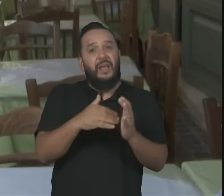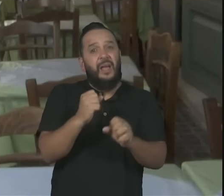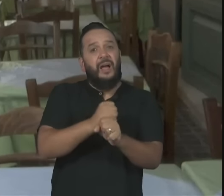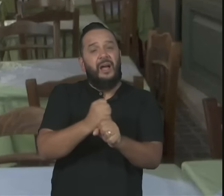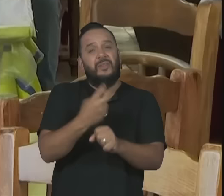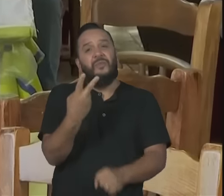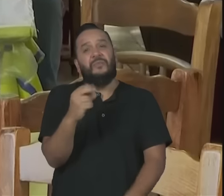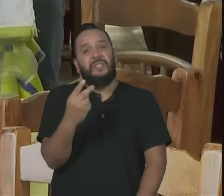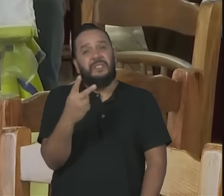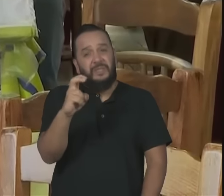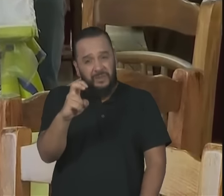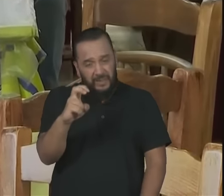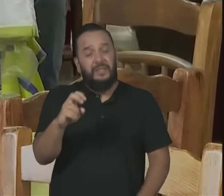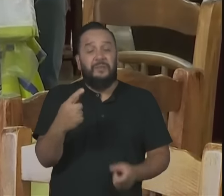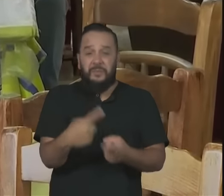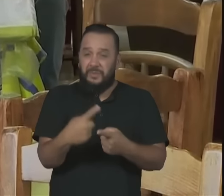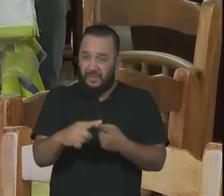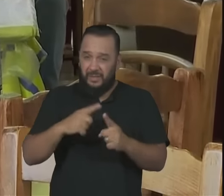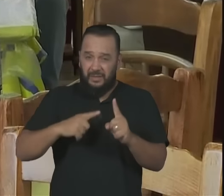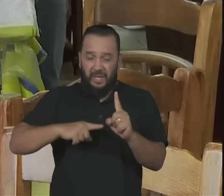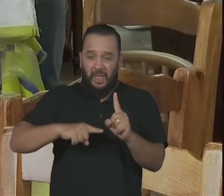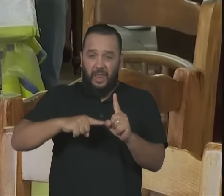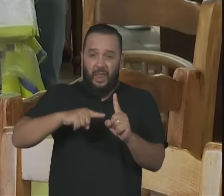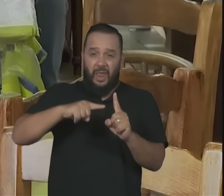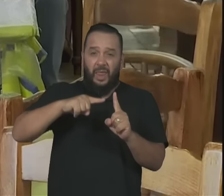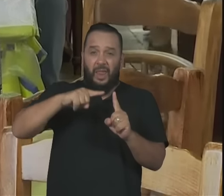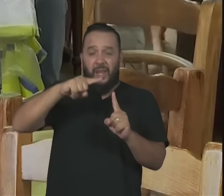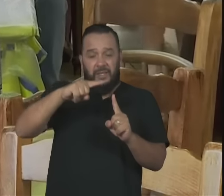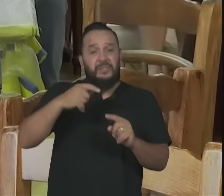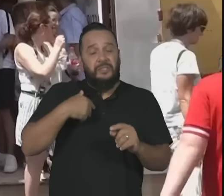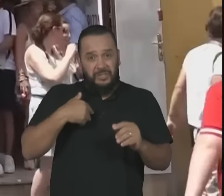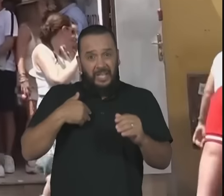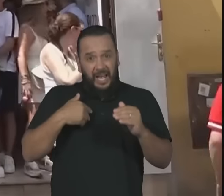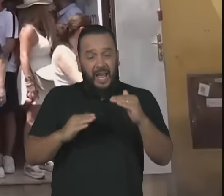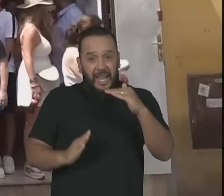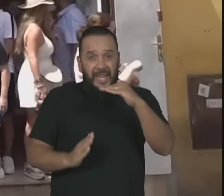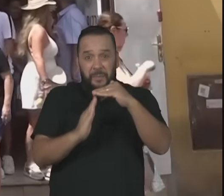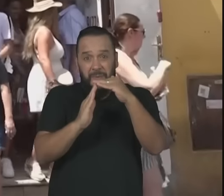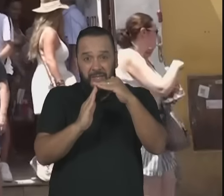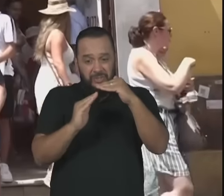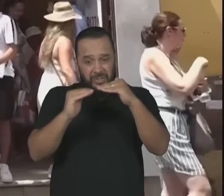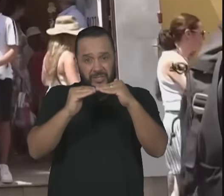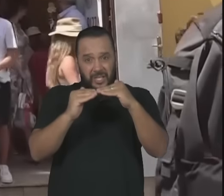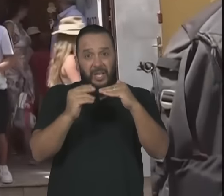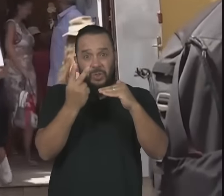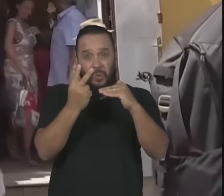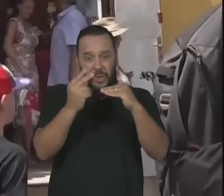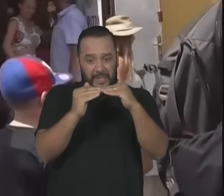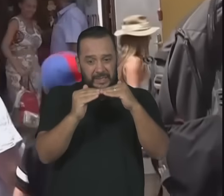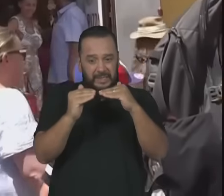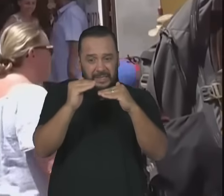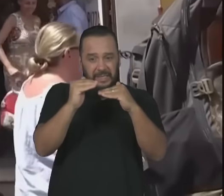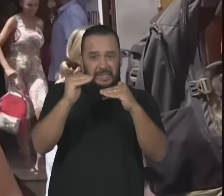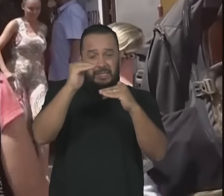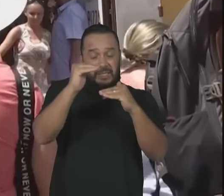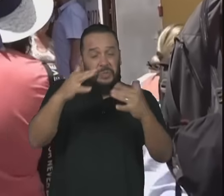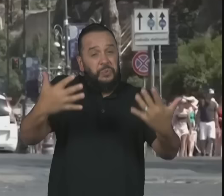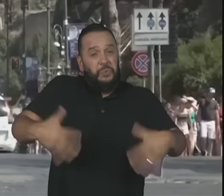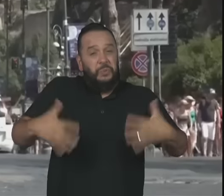no planeta continuar subindo e chegar a 2 graus Celsius acima dos níveis pré-industriais. É o que mostra